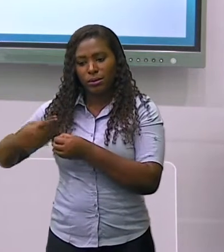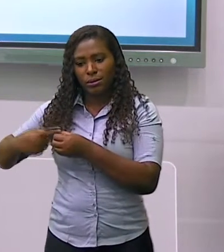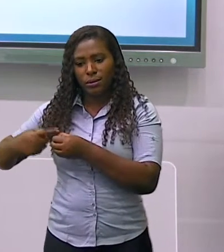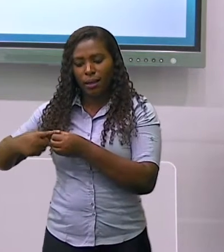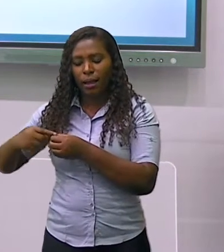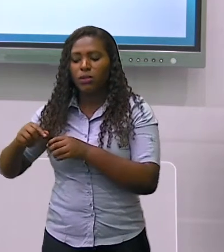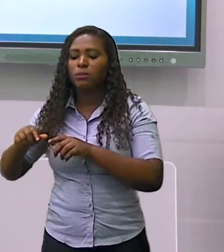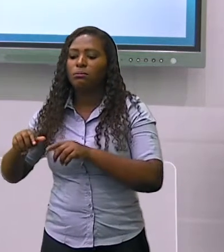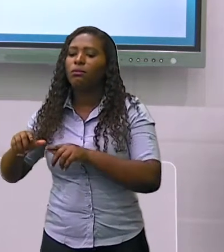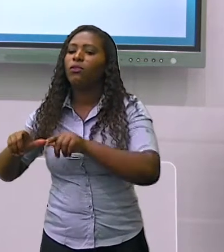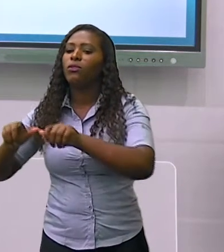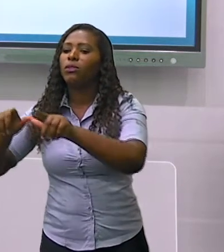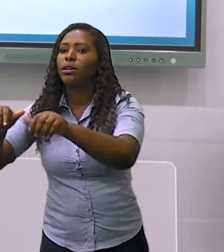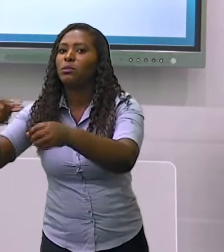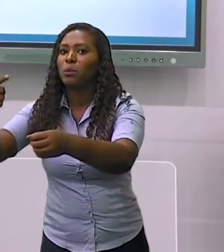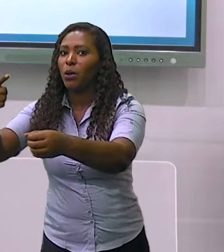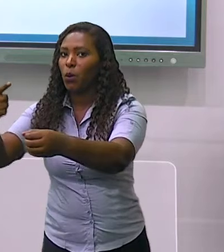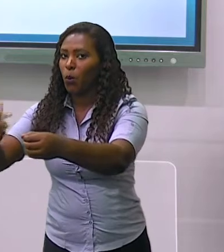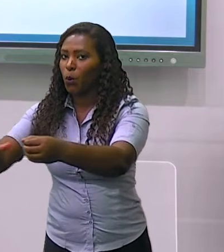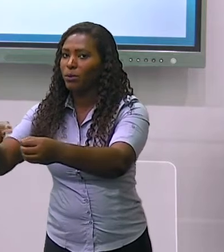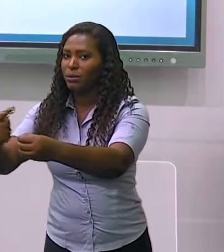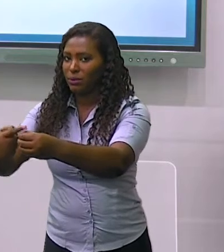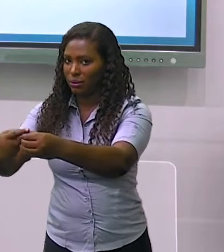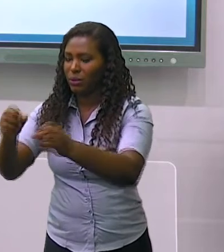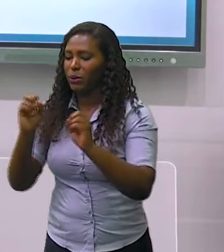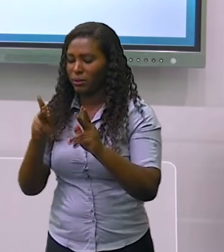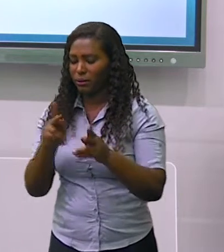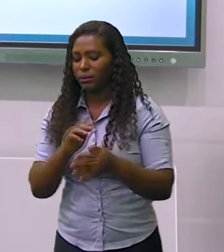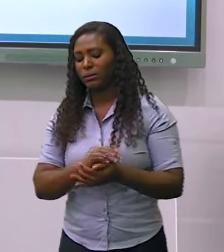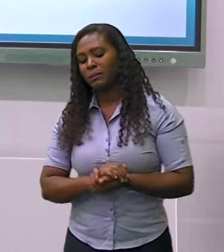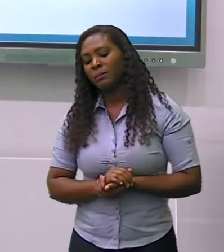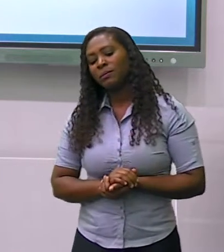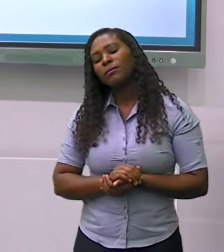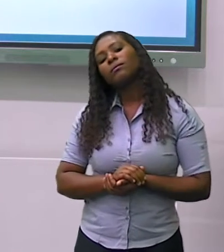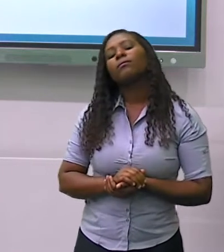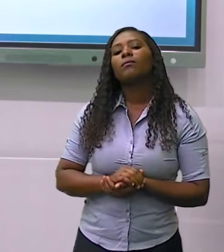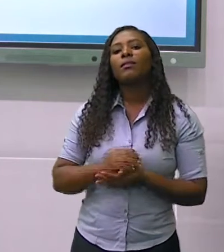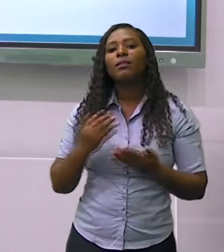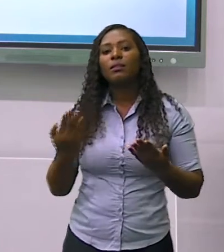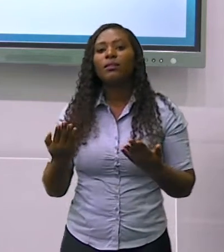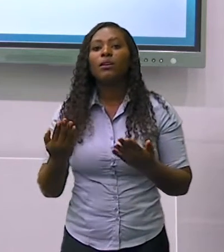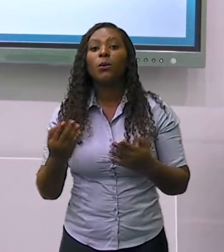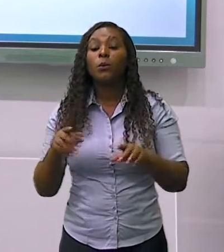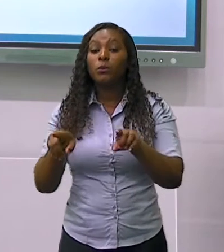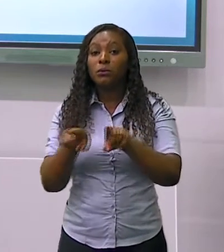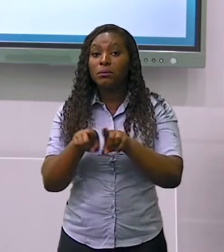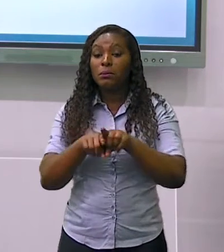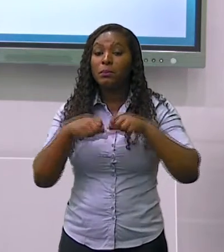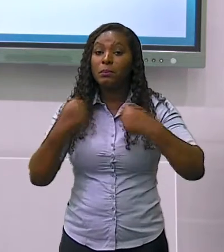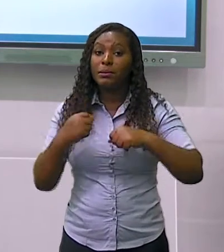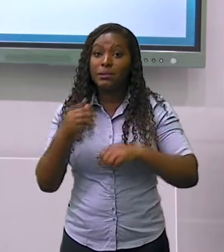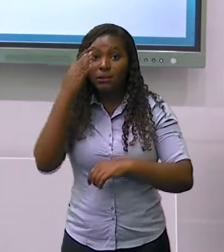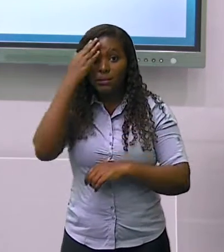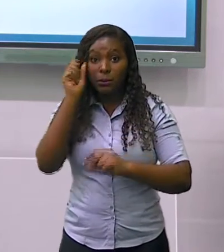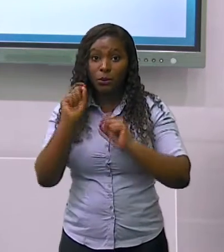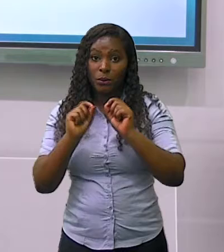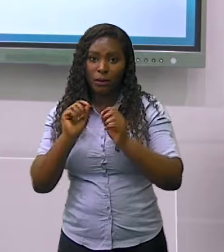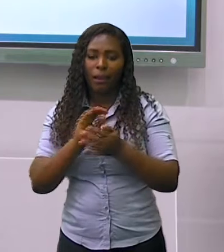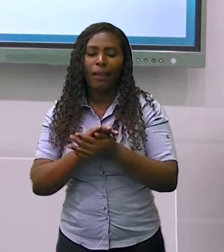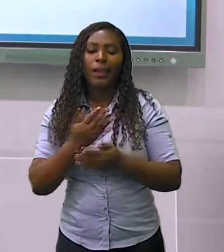Retomando ao nosso contexto histórico, é necessário destacar que nos governos de